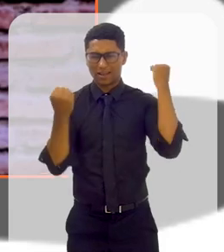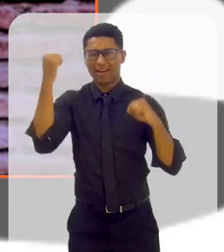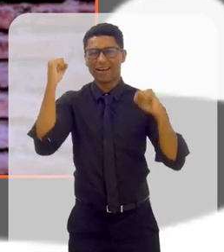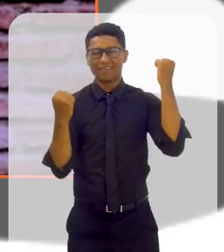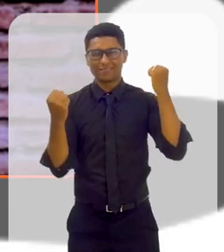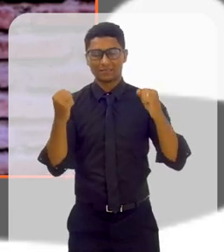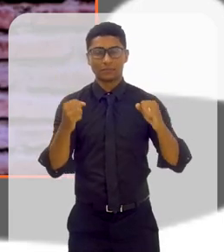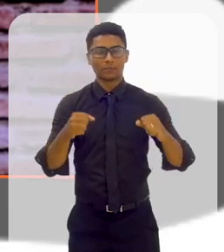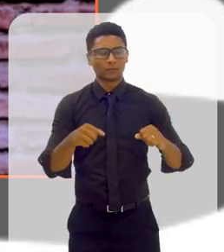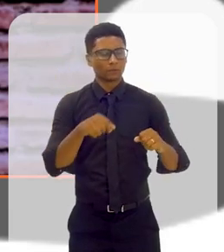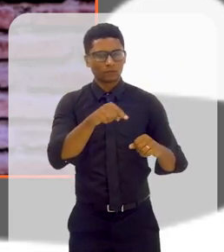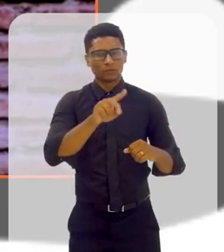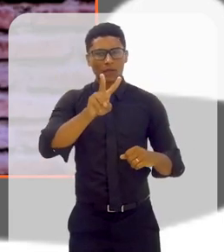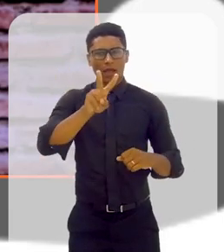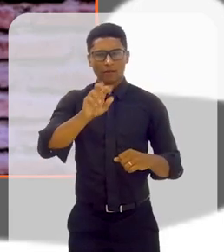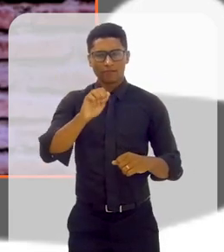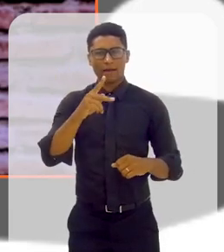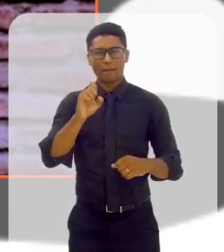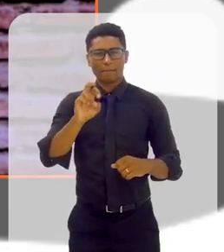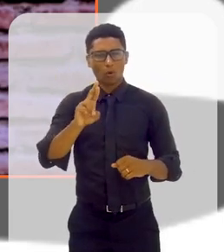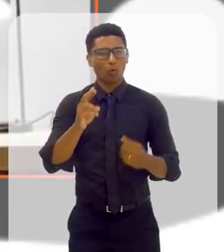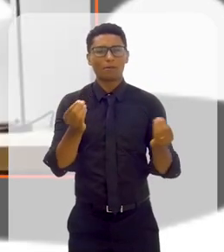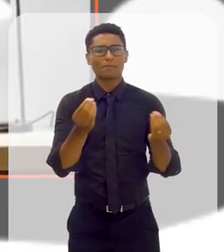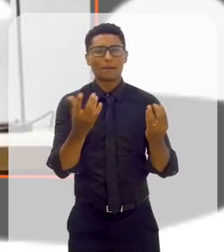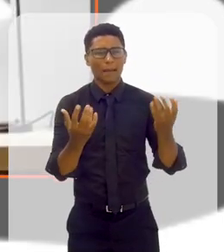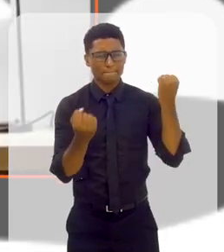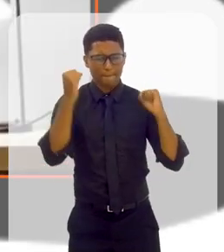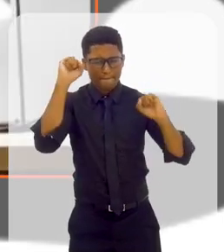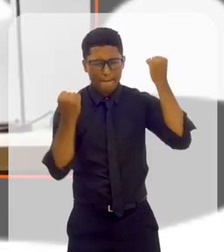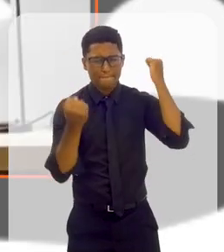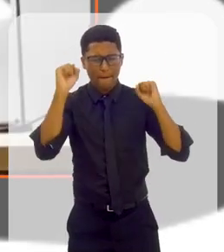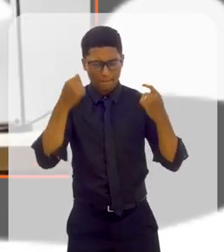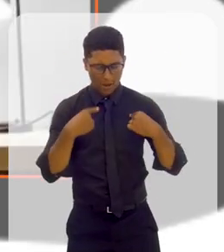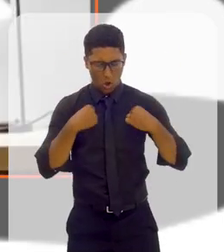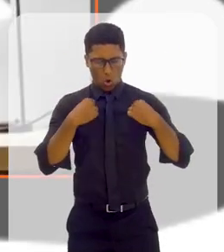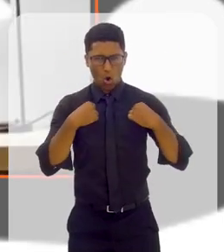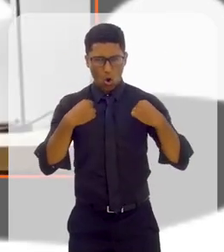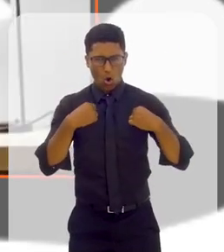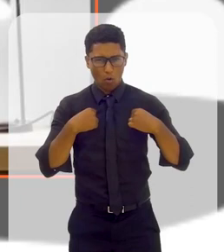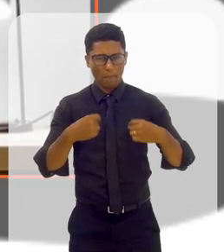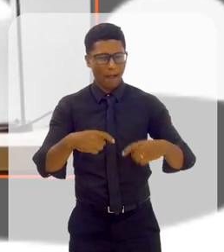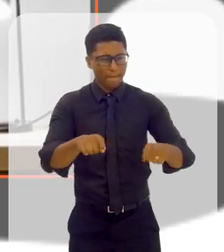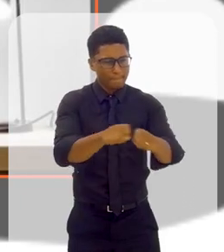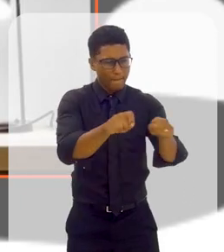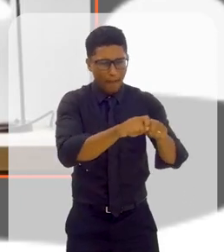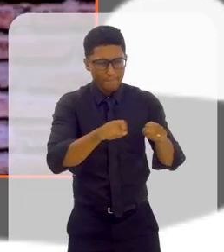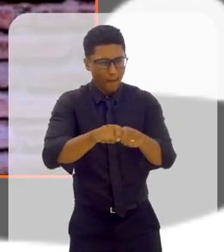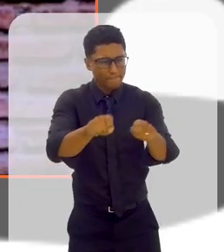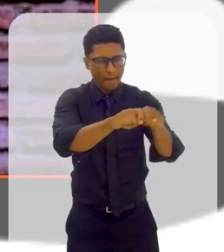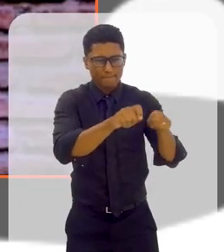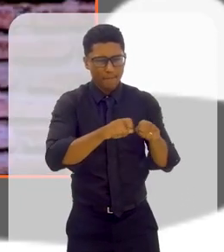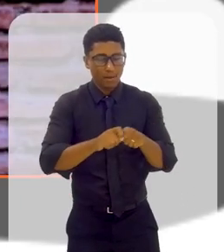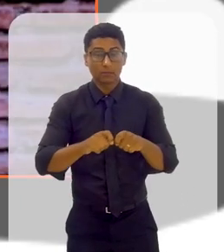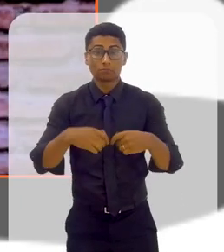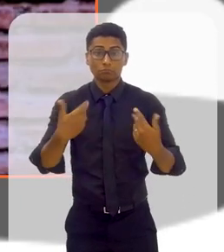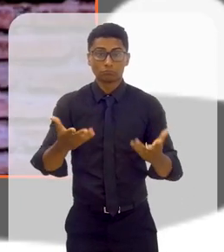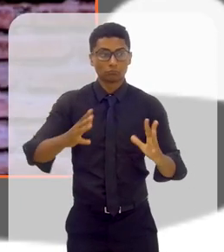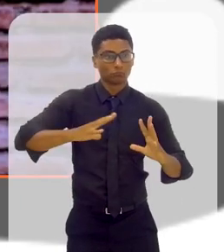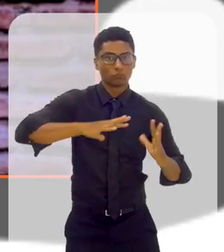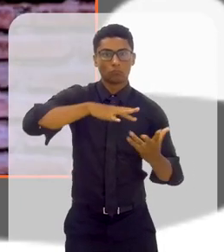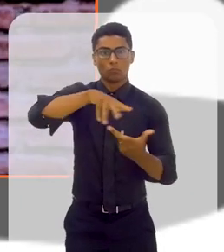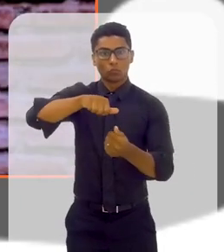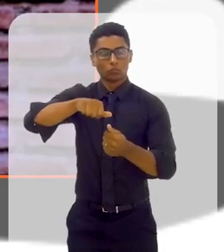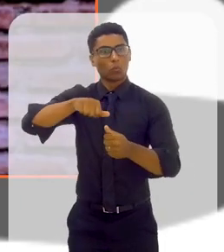na produção de roupas. A partir dali, então, o mundo começa a ser transformado e cunha-se o